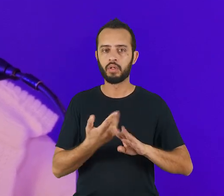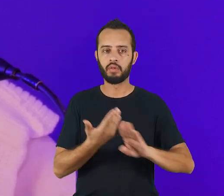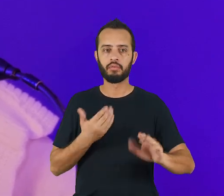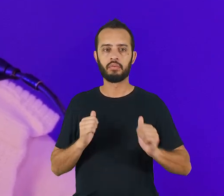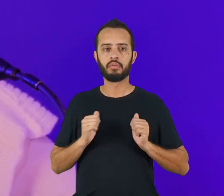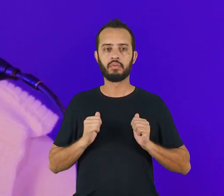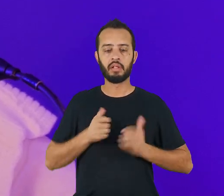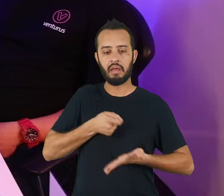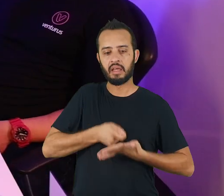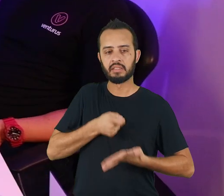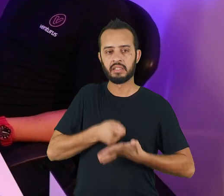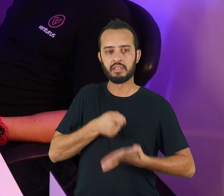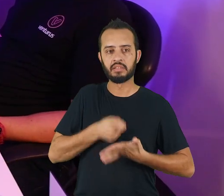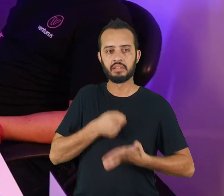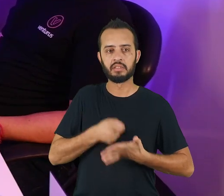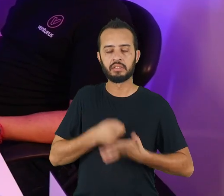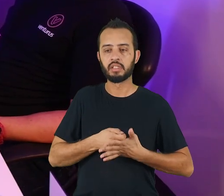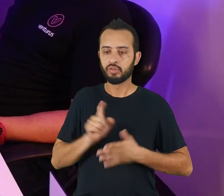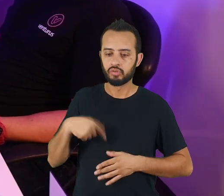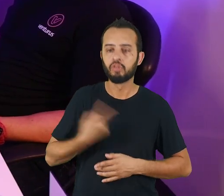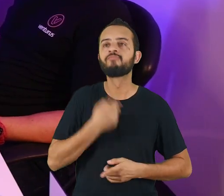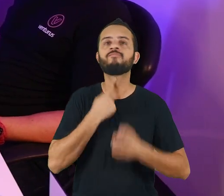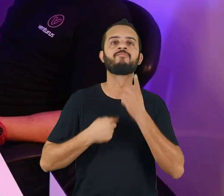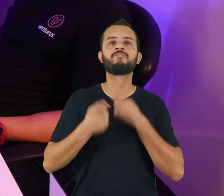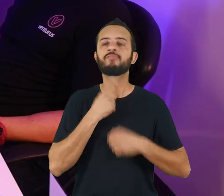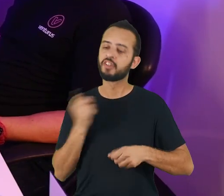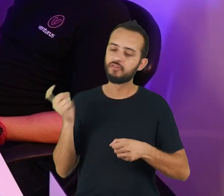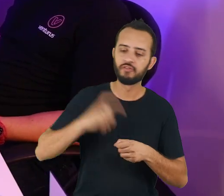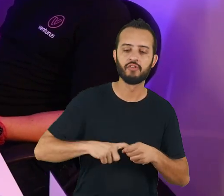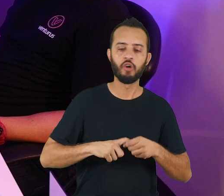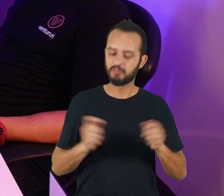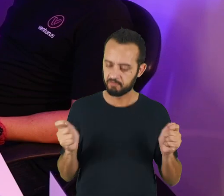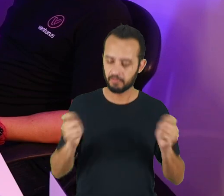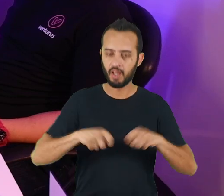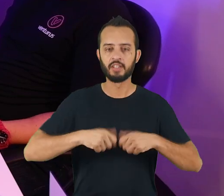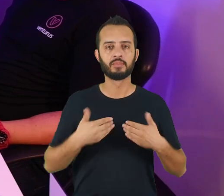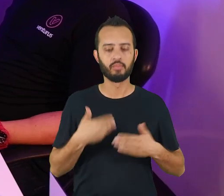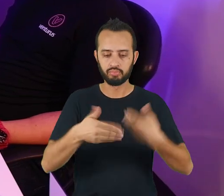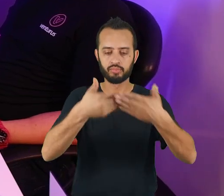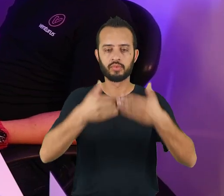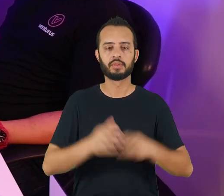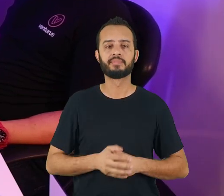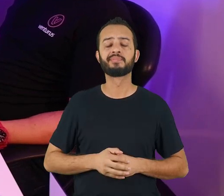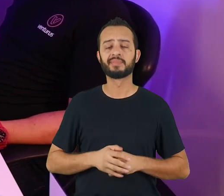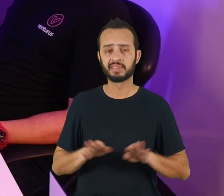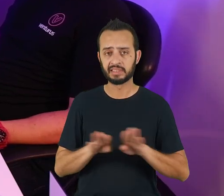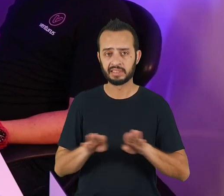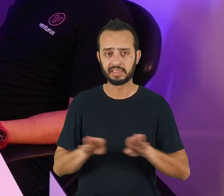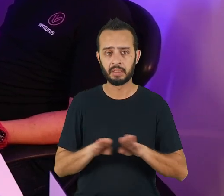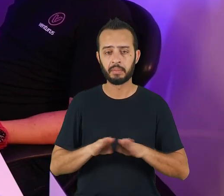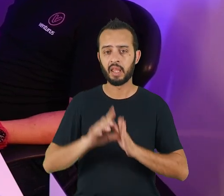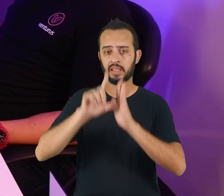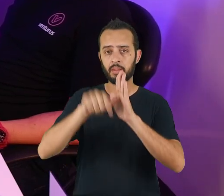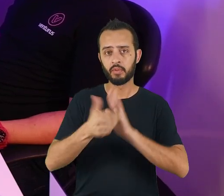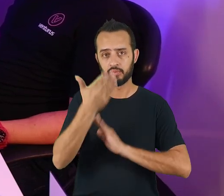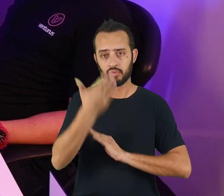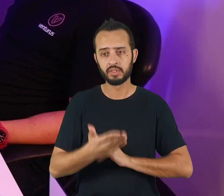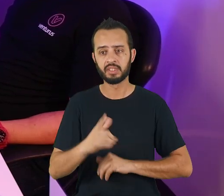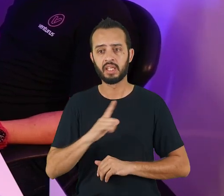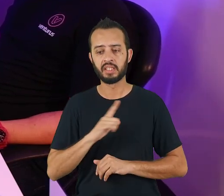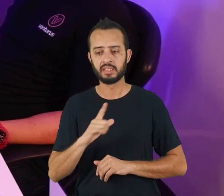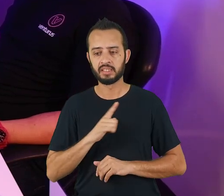exigência nos faz nos dá gás então a gente volta e volta muito mais potente né e sem falar que depois você tem